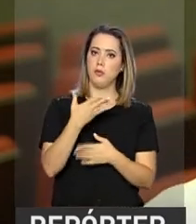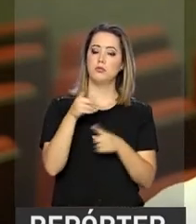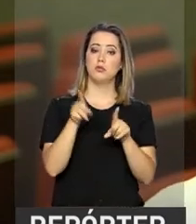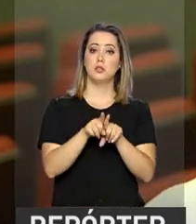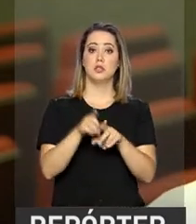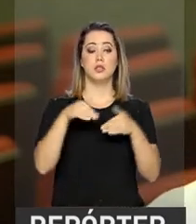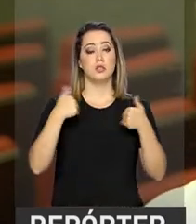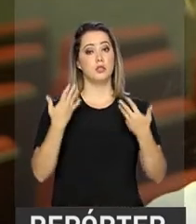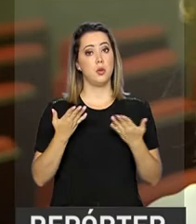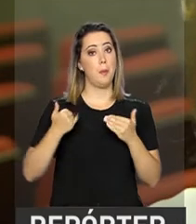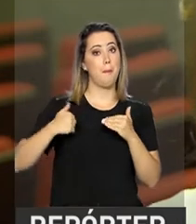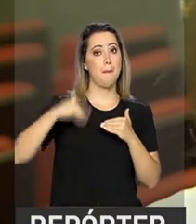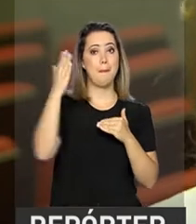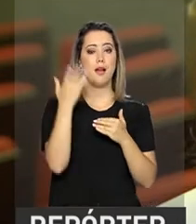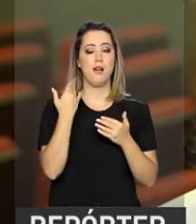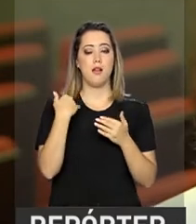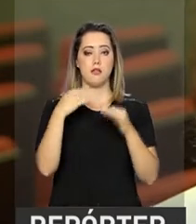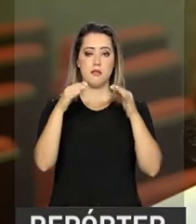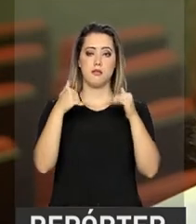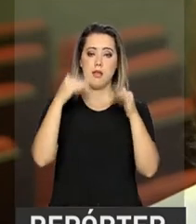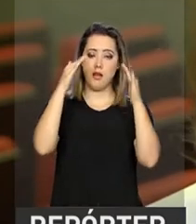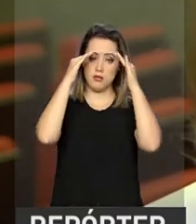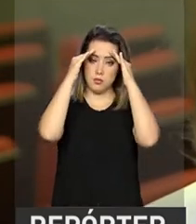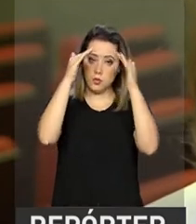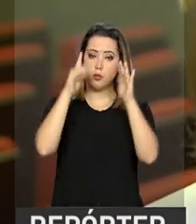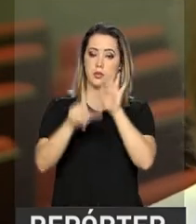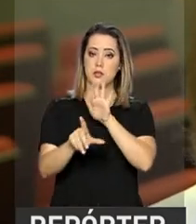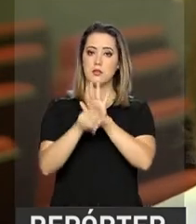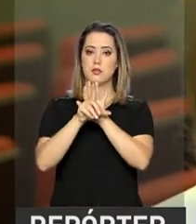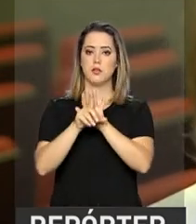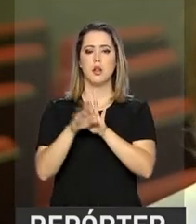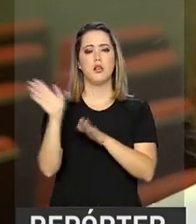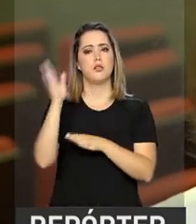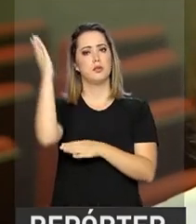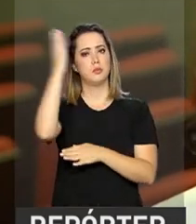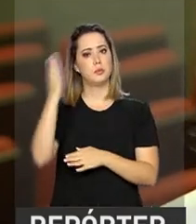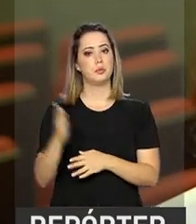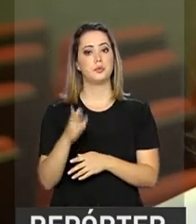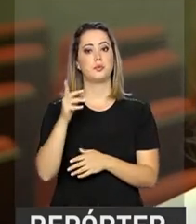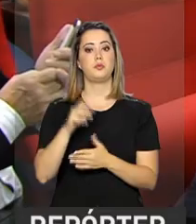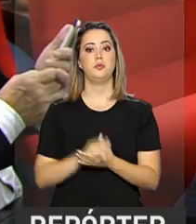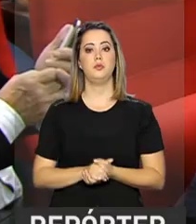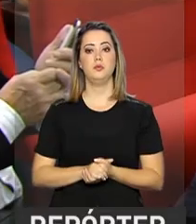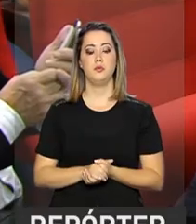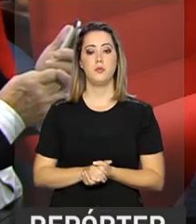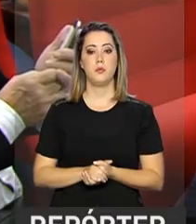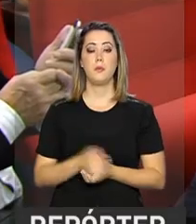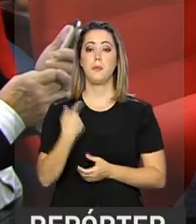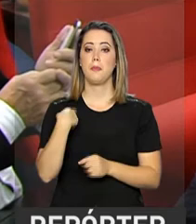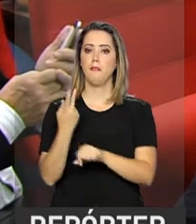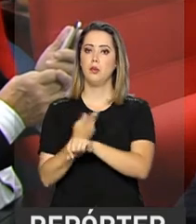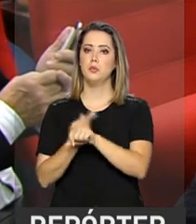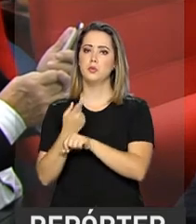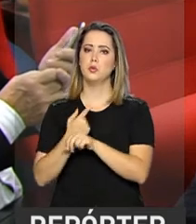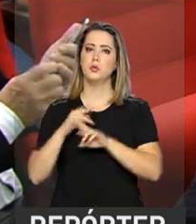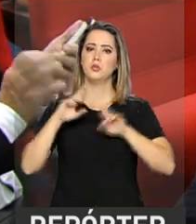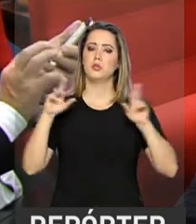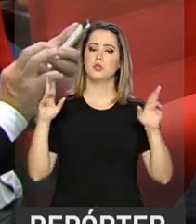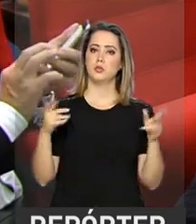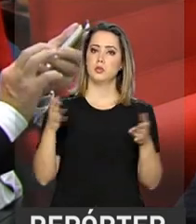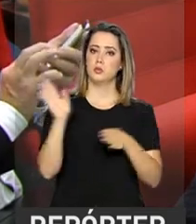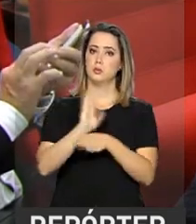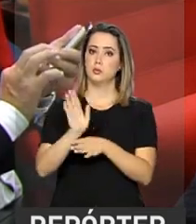exibindo mais tempo de conteúdo nacional e de conteúdo nacional independente. Para quem busca mais variedade